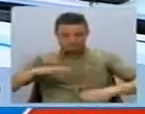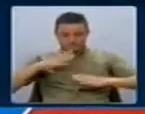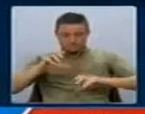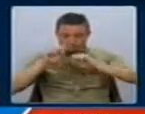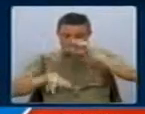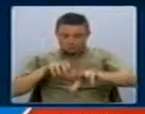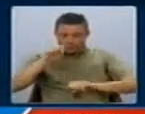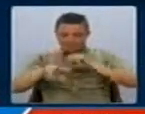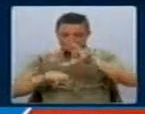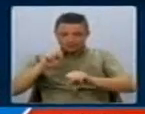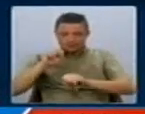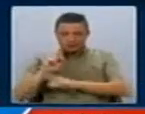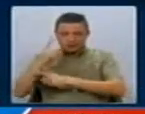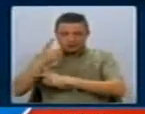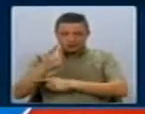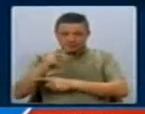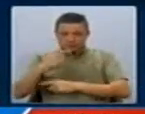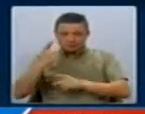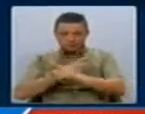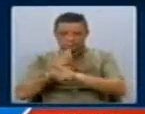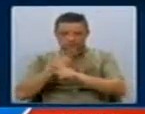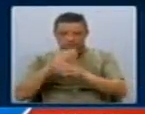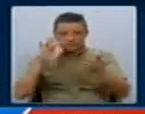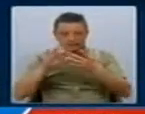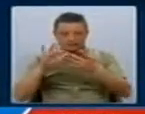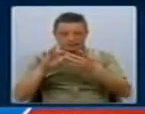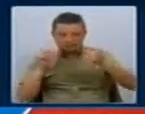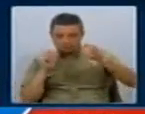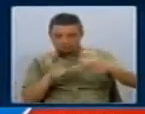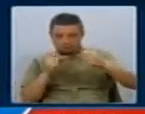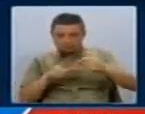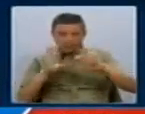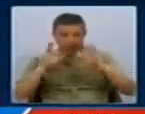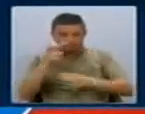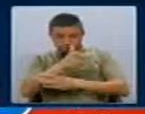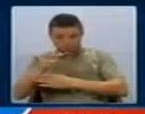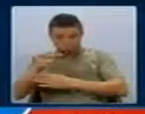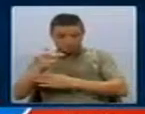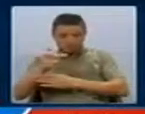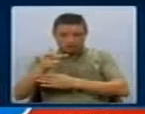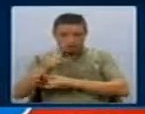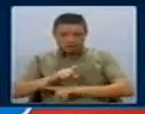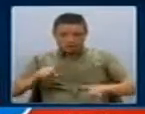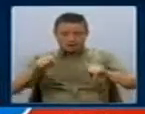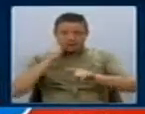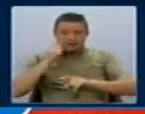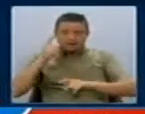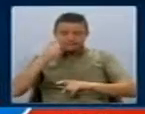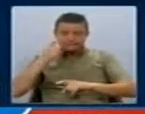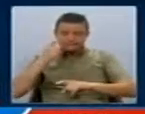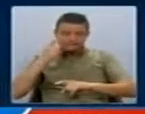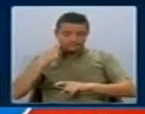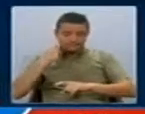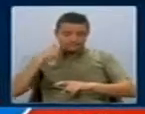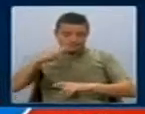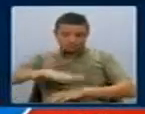para terminar muito rapidamente, dizer duas coisas: podem sempre nos contactar para o e-mail aultimafronteira@robertp.pt, e por último, para quem vive aqui na zona do Porto,